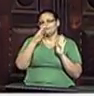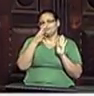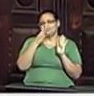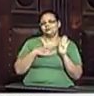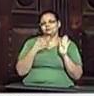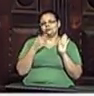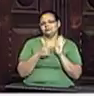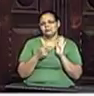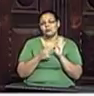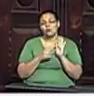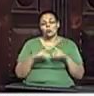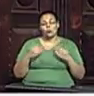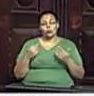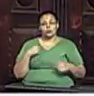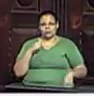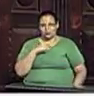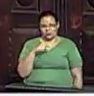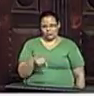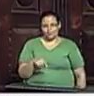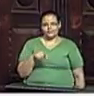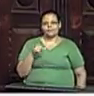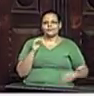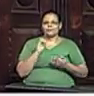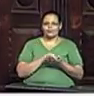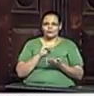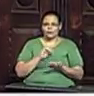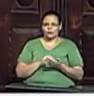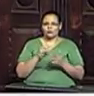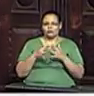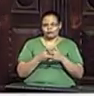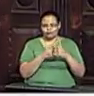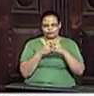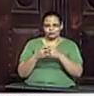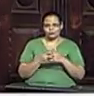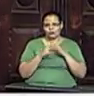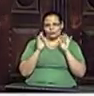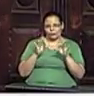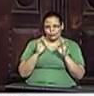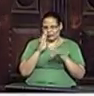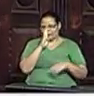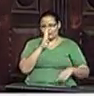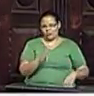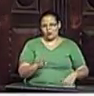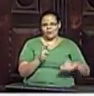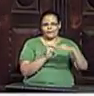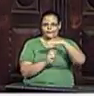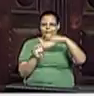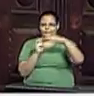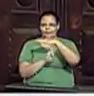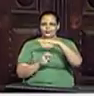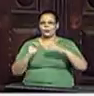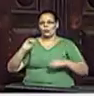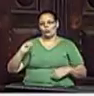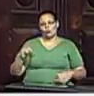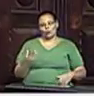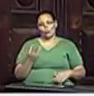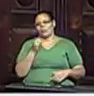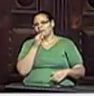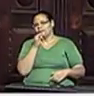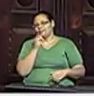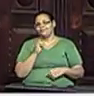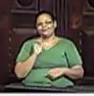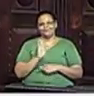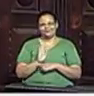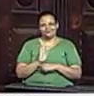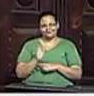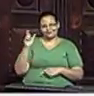estarrecedores. Quando você tem a ausência da distribuição direta da grande indústria, ou você está favorecendo um